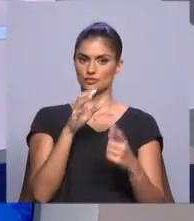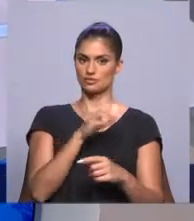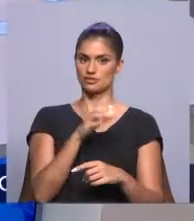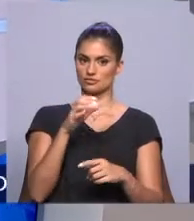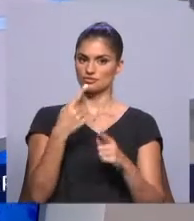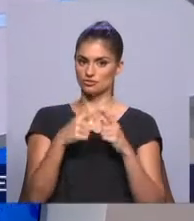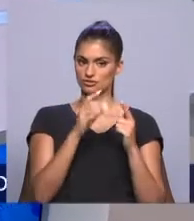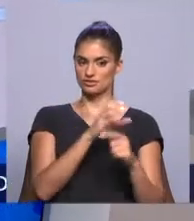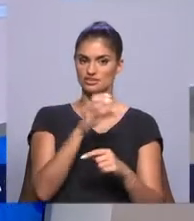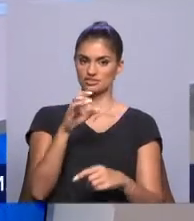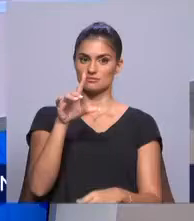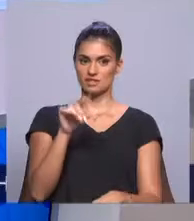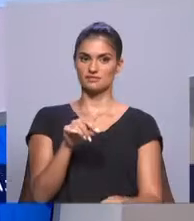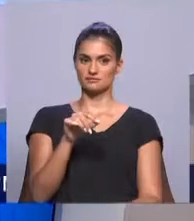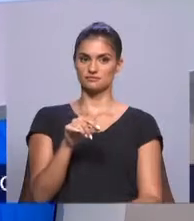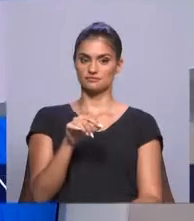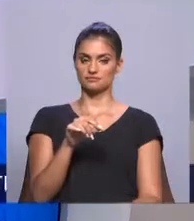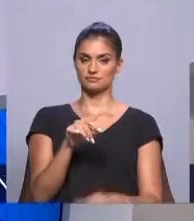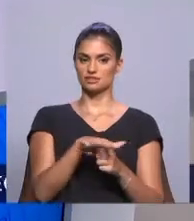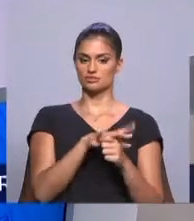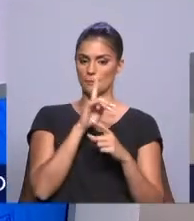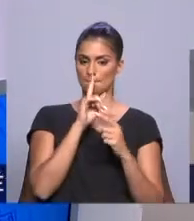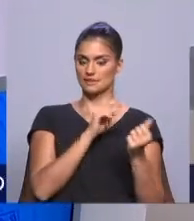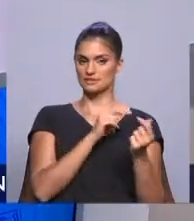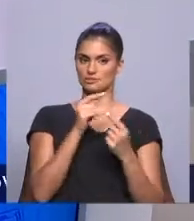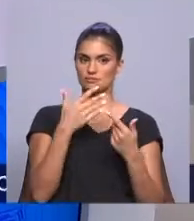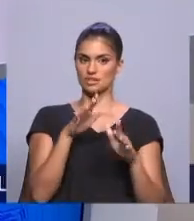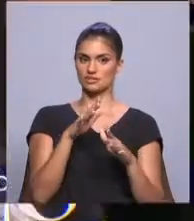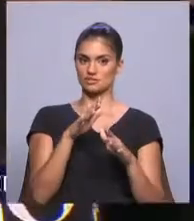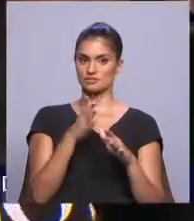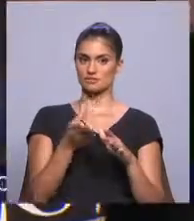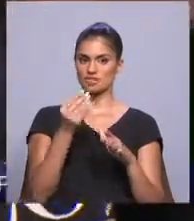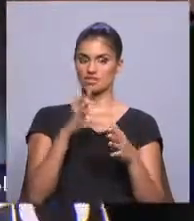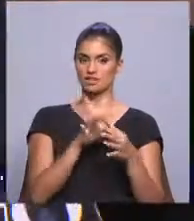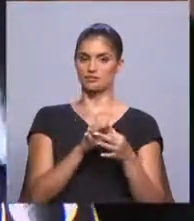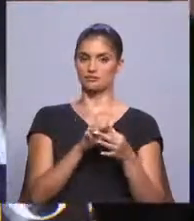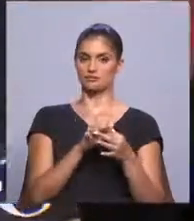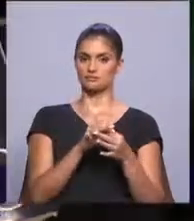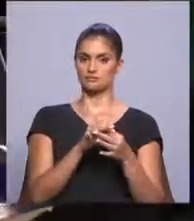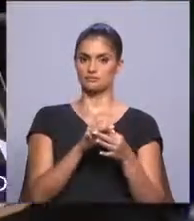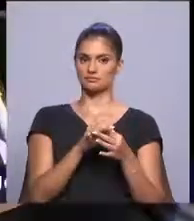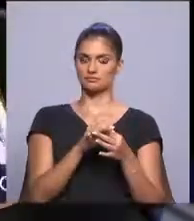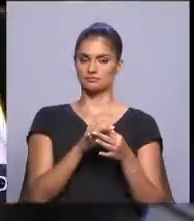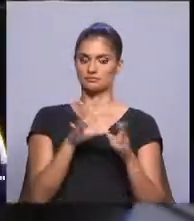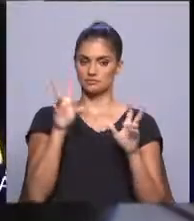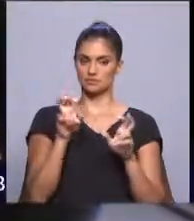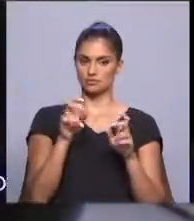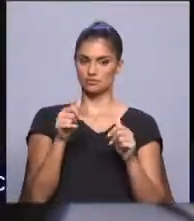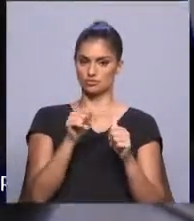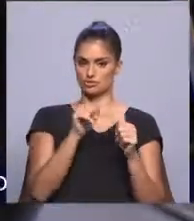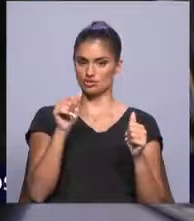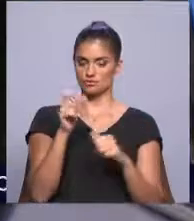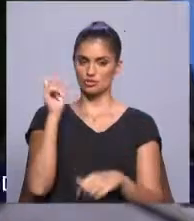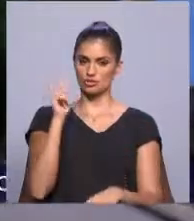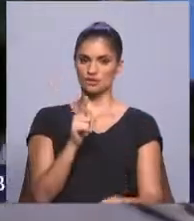vários cientistas também notáveis, num registro muito semelhante, mas muito mais ligado a temas do sistema solar, sobretudo